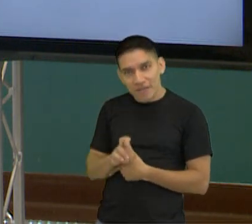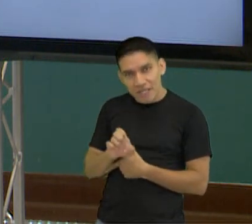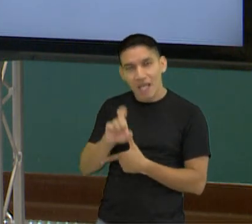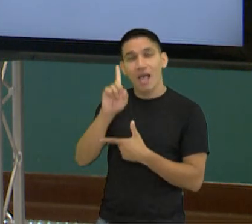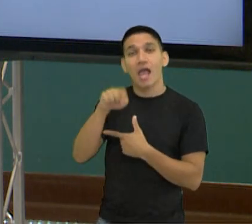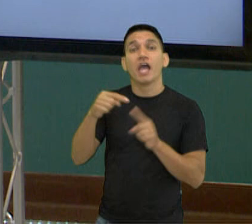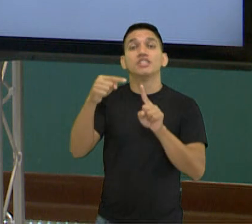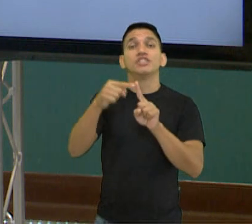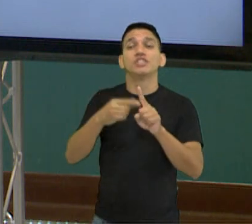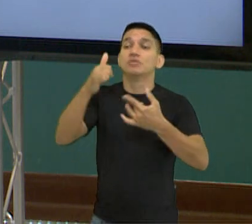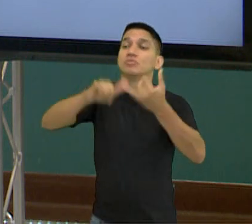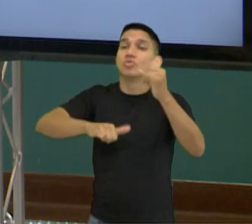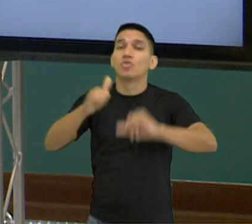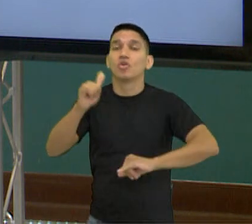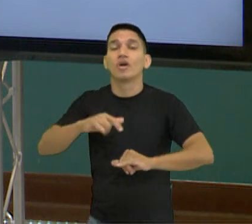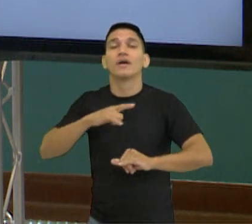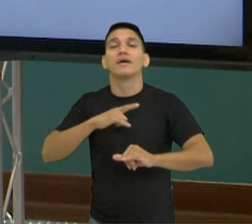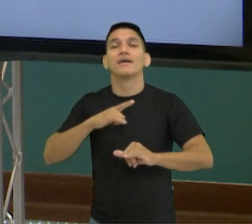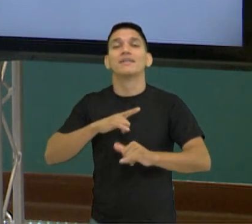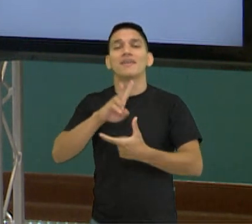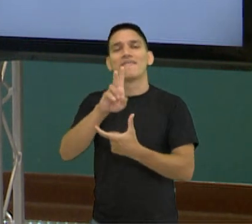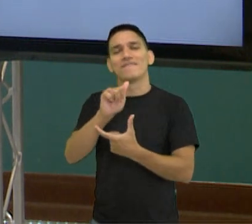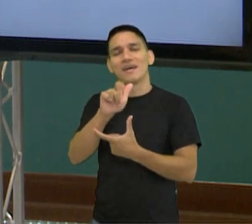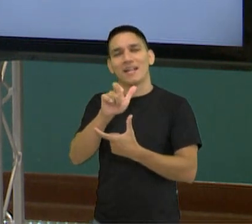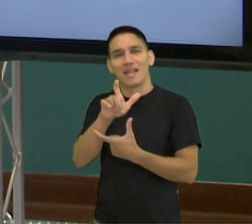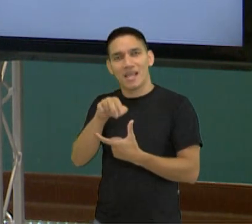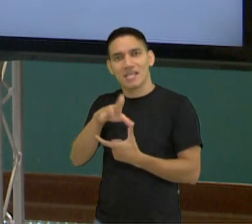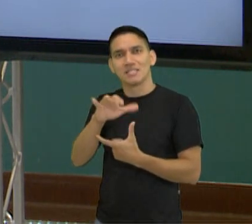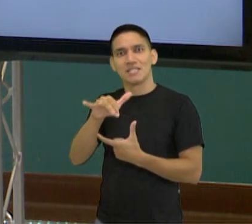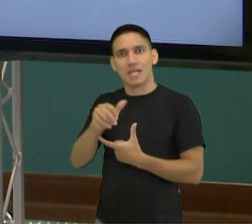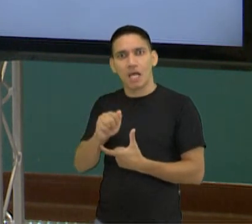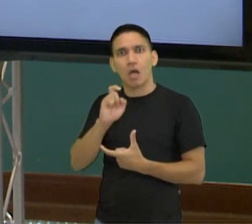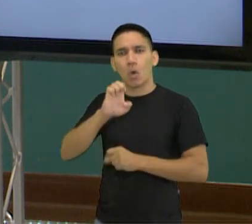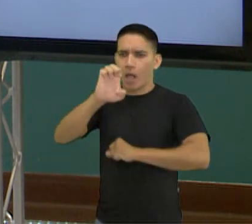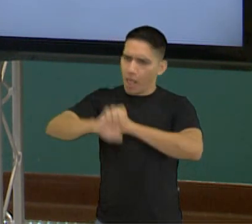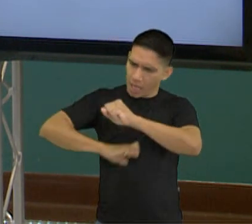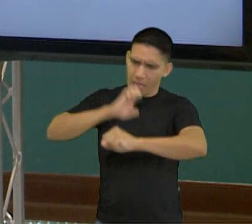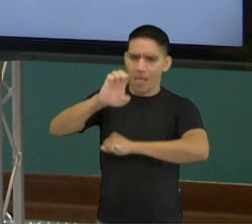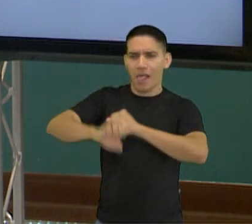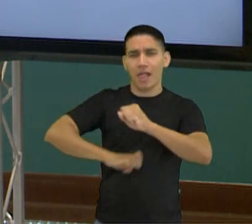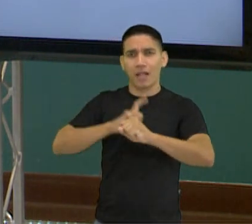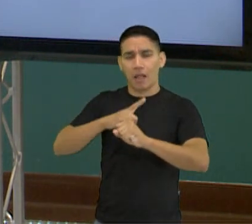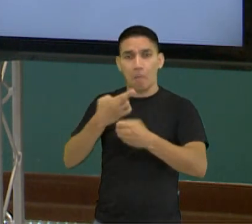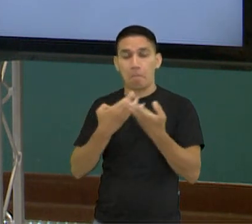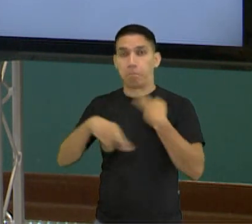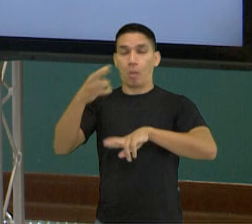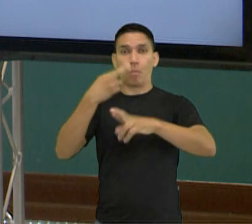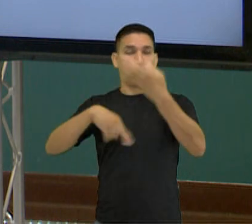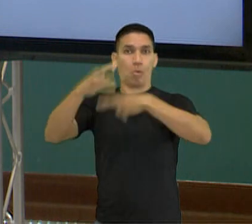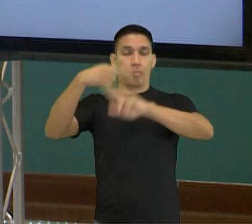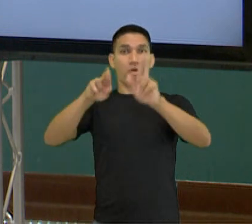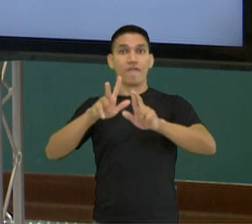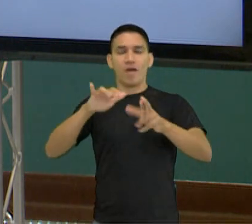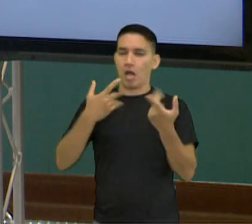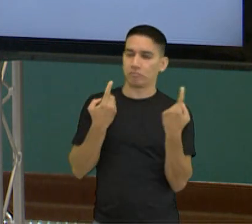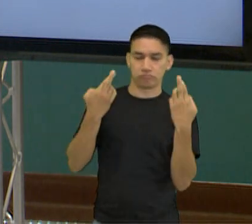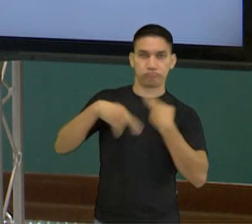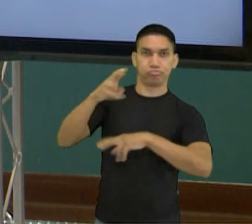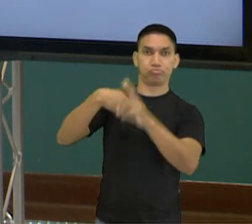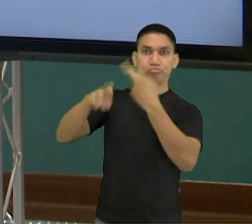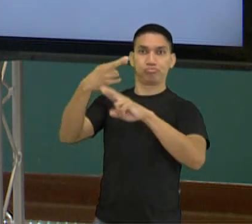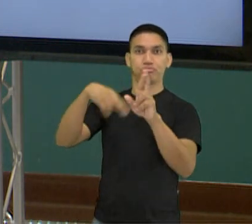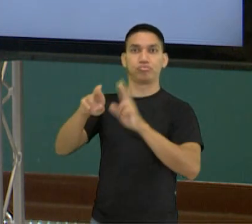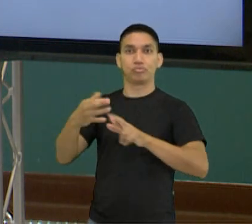que tem uma valência livre, que tem elétrons desaparelhados e são altamente reativos e eles irão reagir